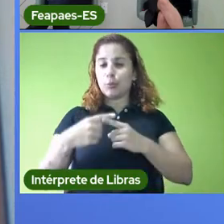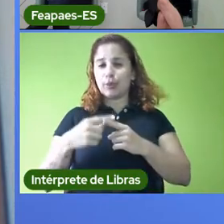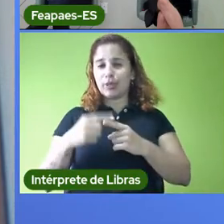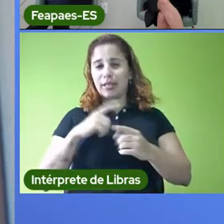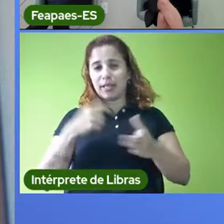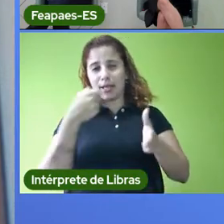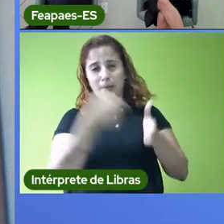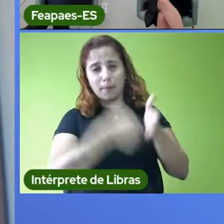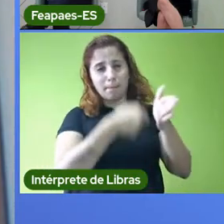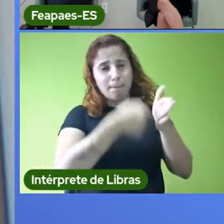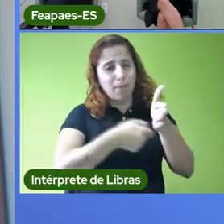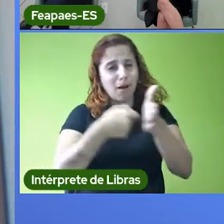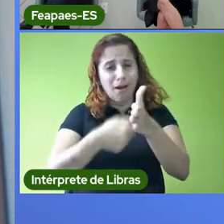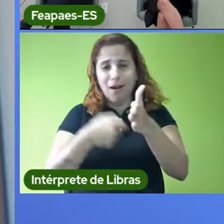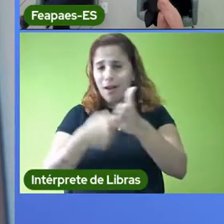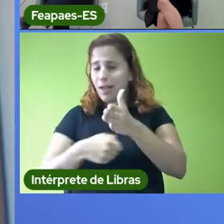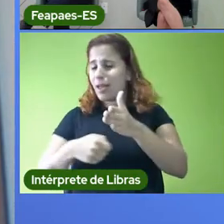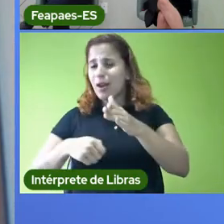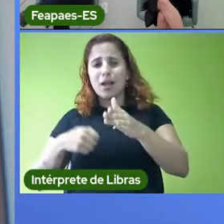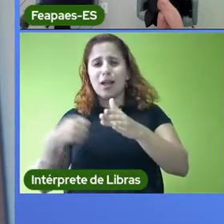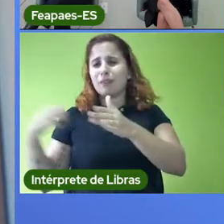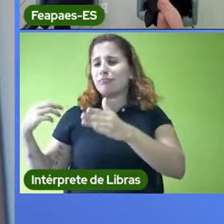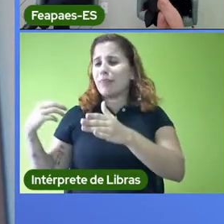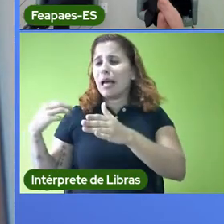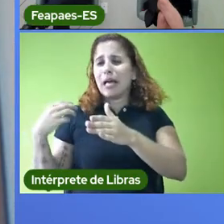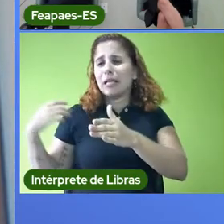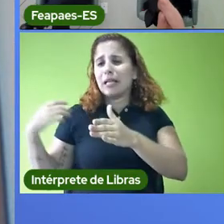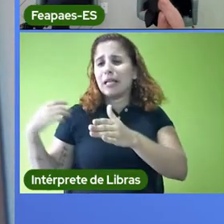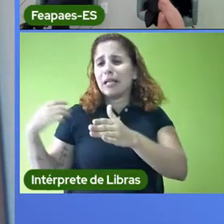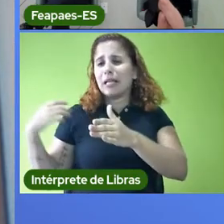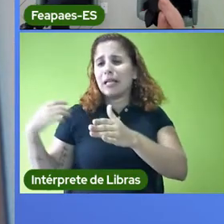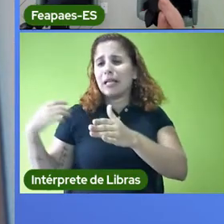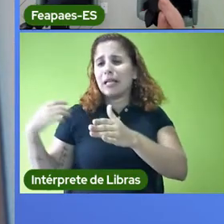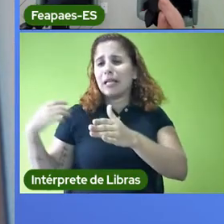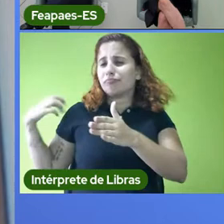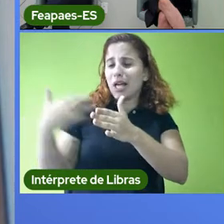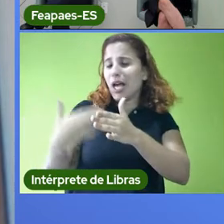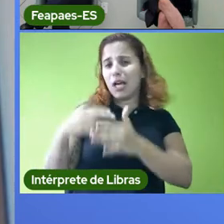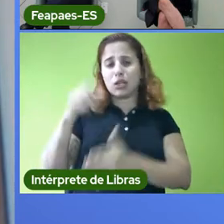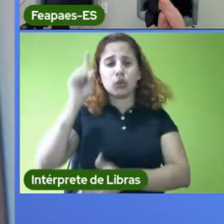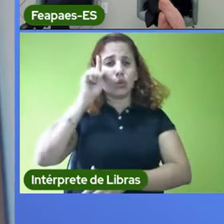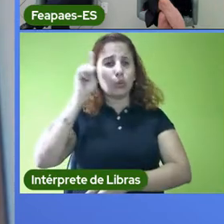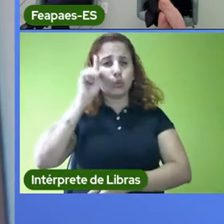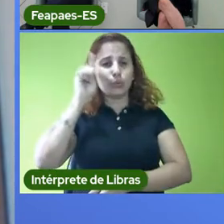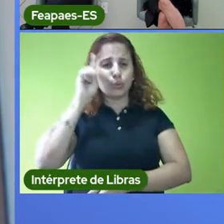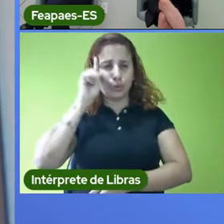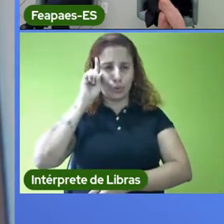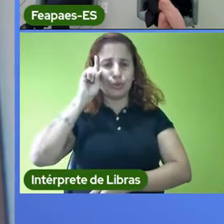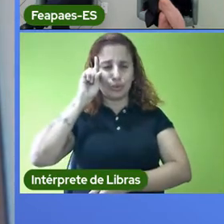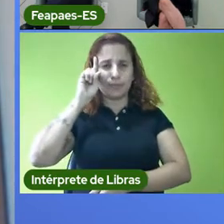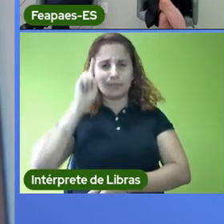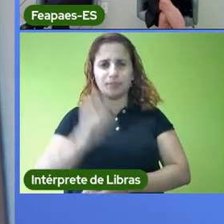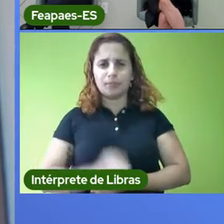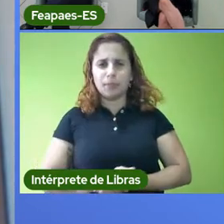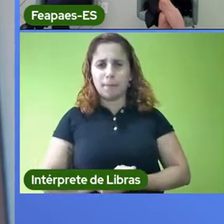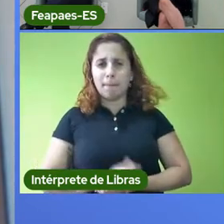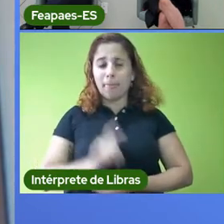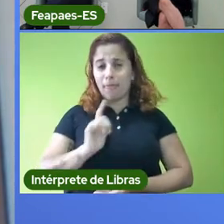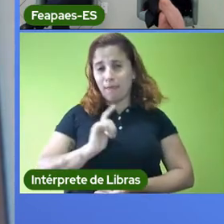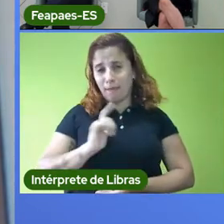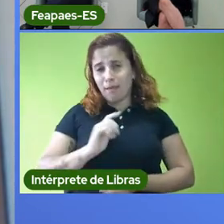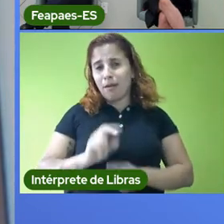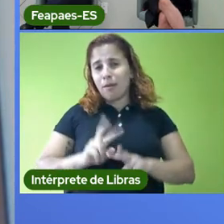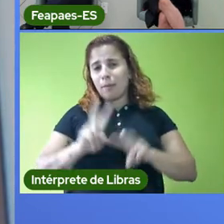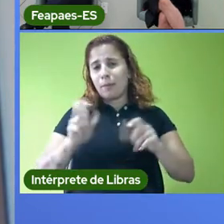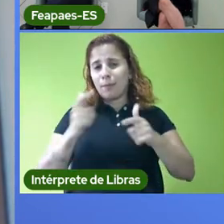em desempenhos, né, na sua vida cotidiana. Então, as pessoas com deficiência aqui ainda estão numa situação ainda